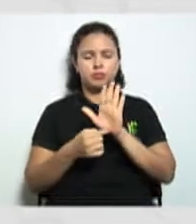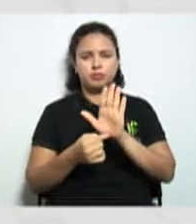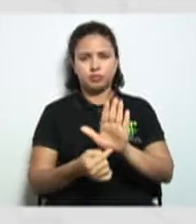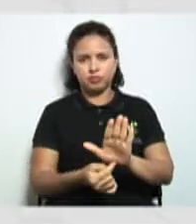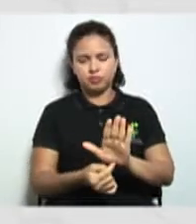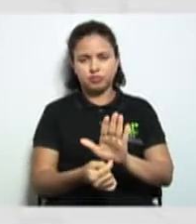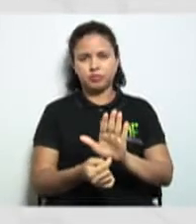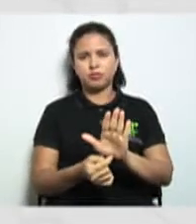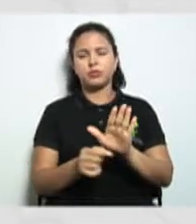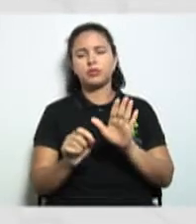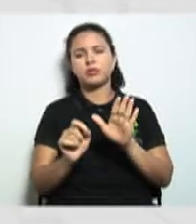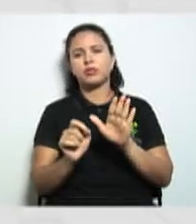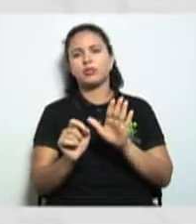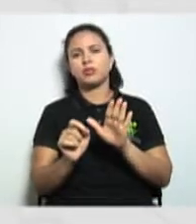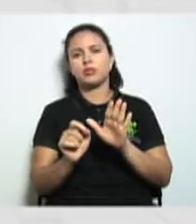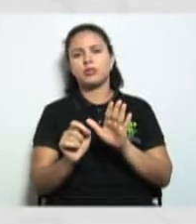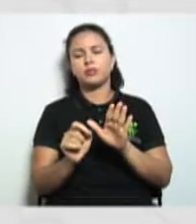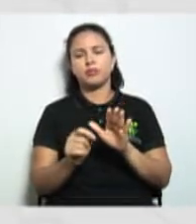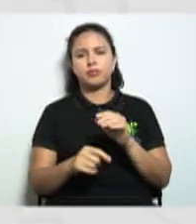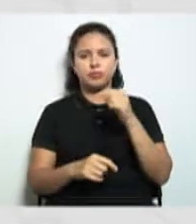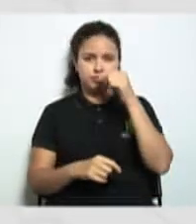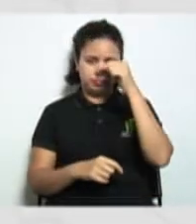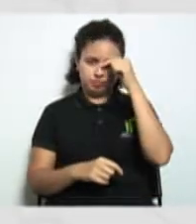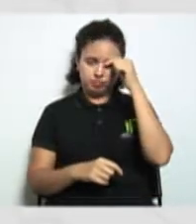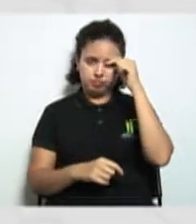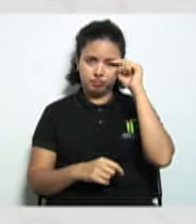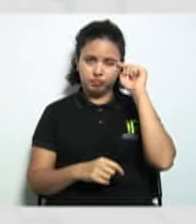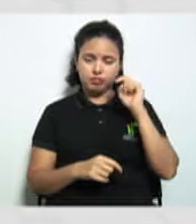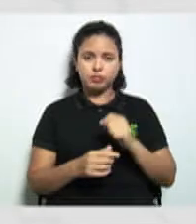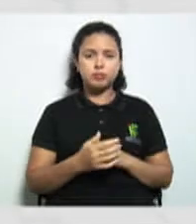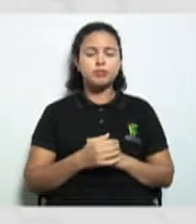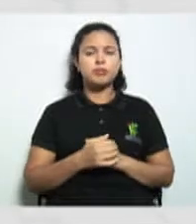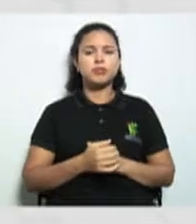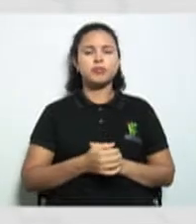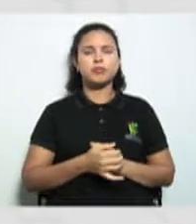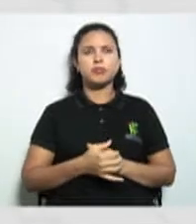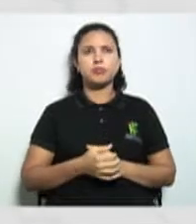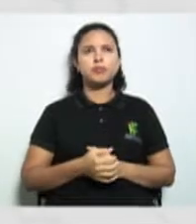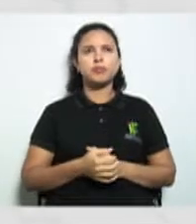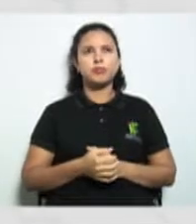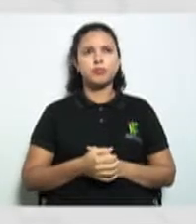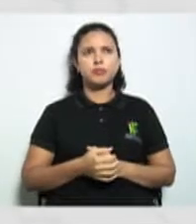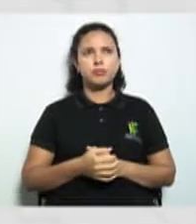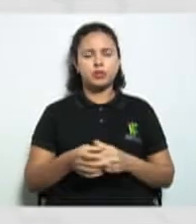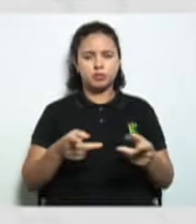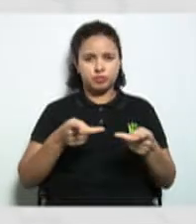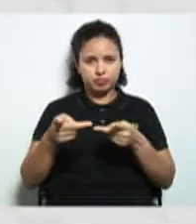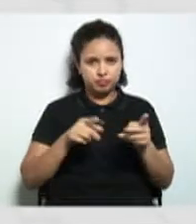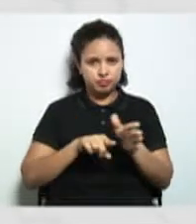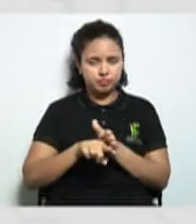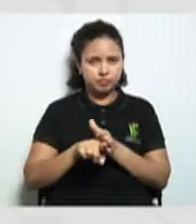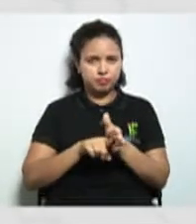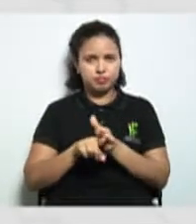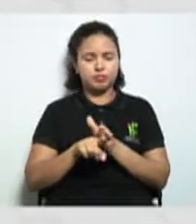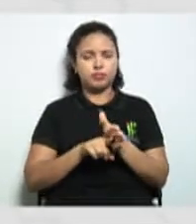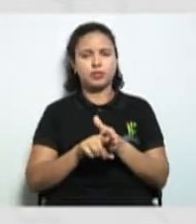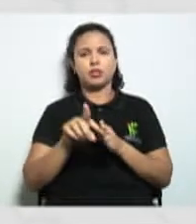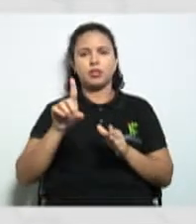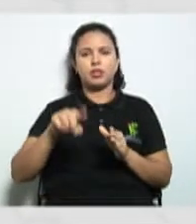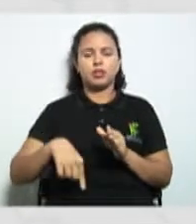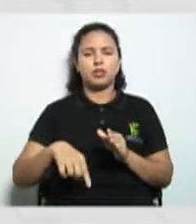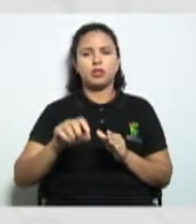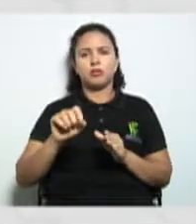você a seguinte situação, o seguinte esquema. O projeto de pesquisa, ele é